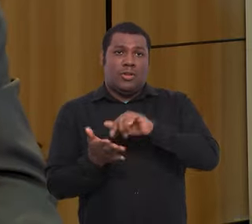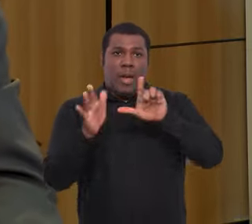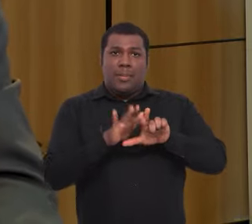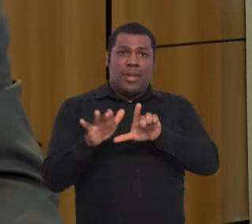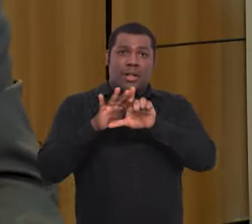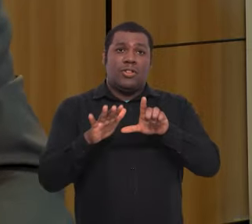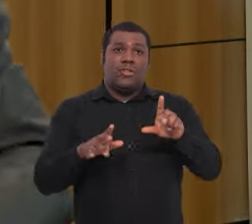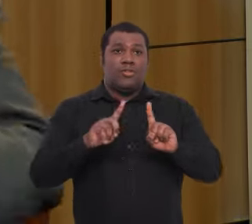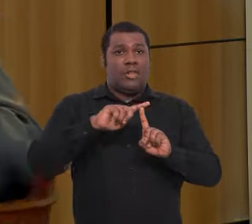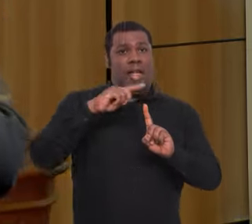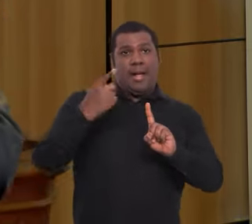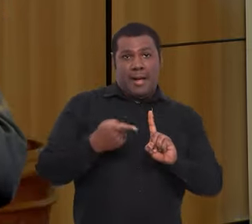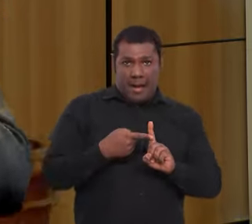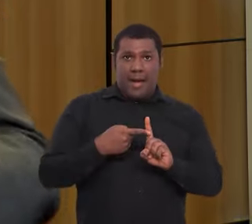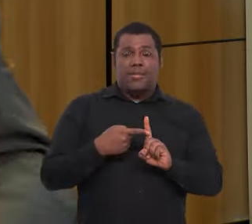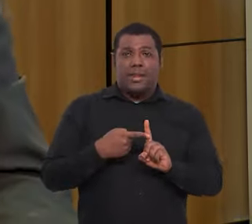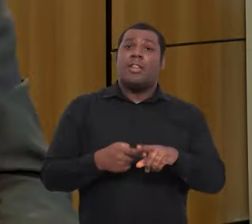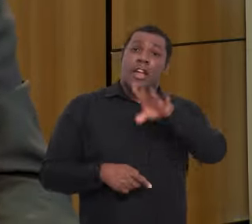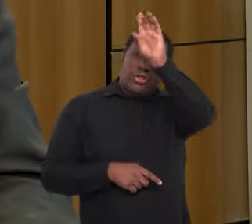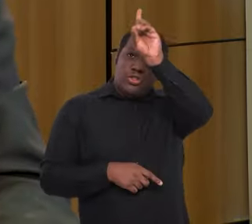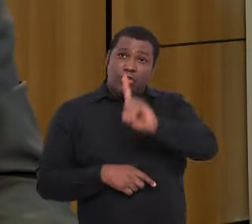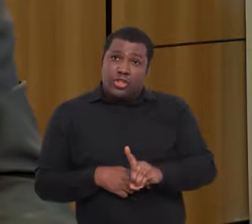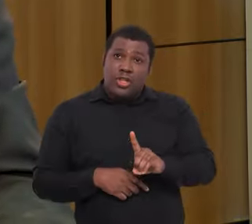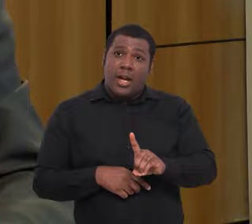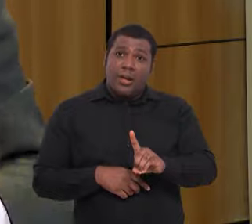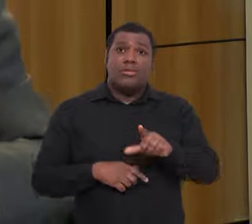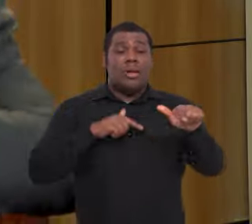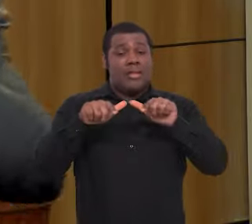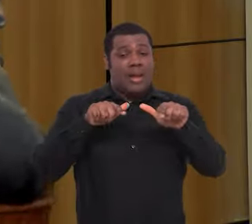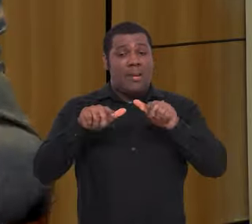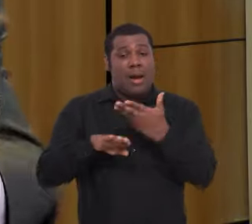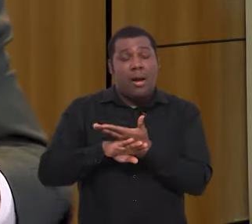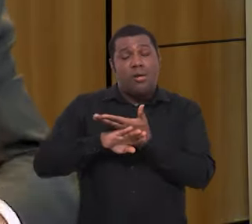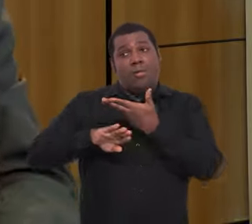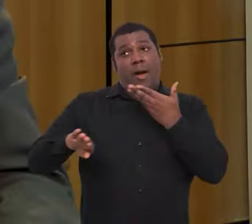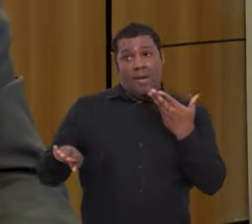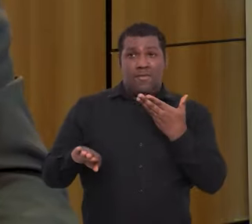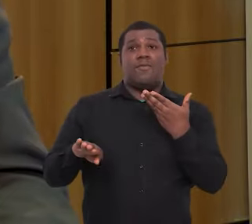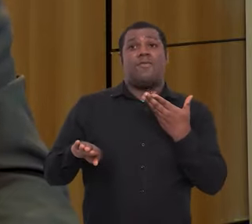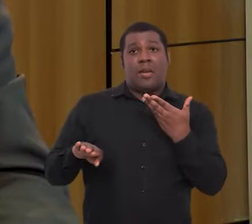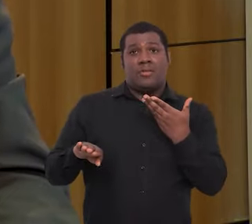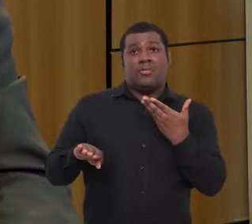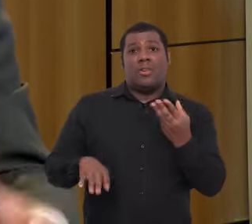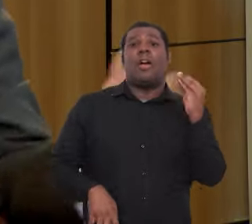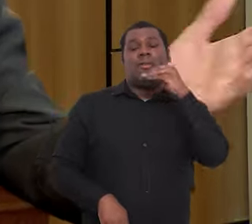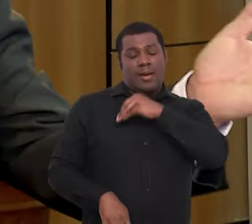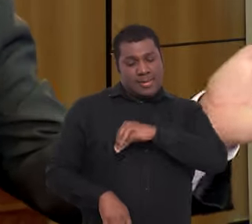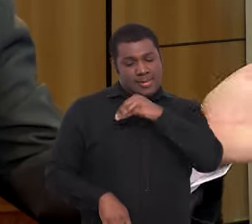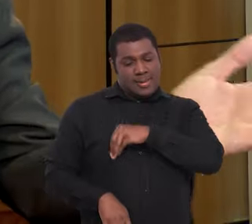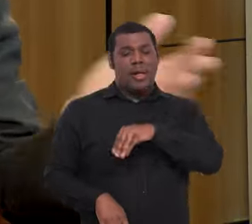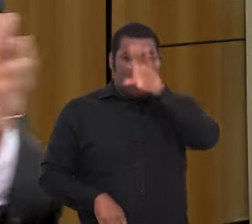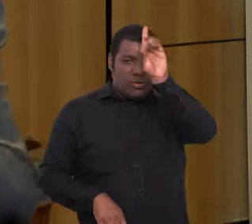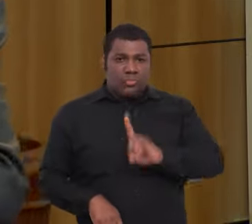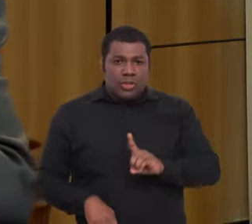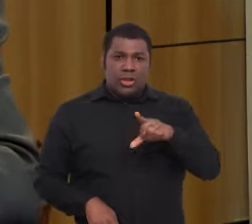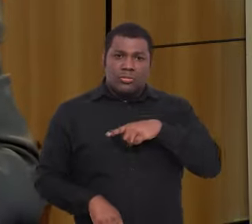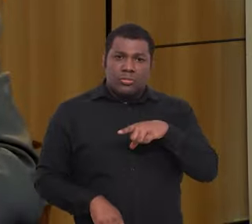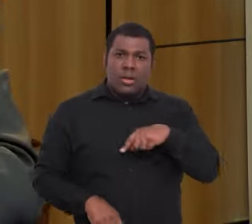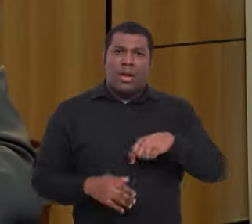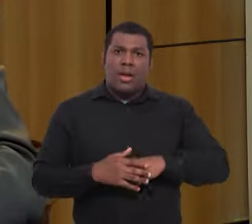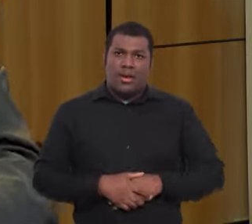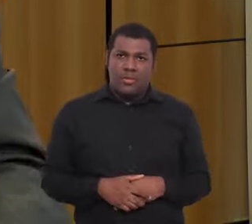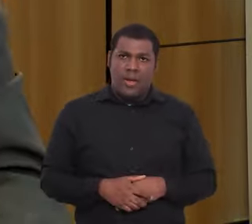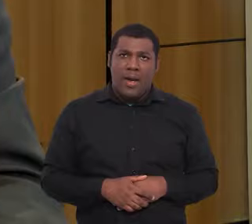motorista e a motorista se sofrer um acidente tem cobertura previdenciária você vai computar o tempo para